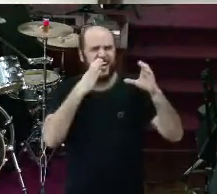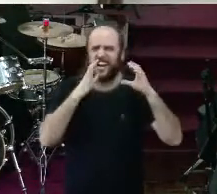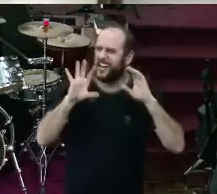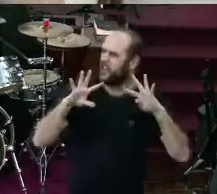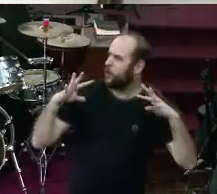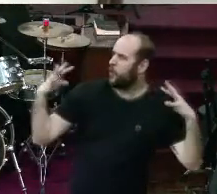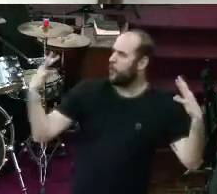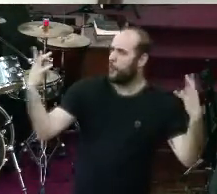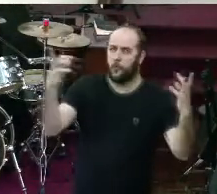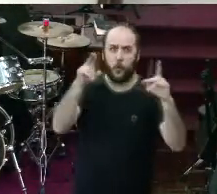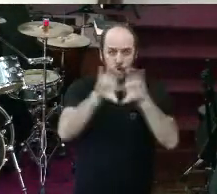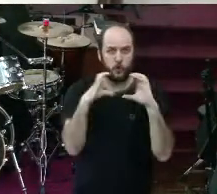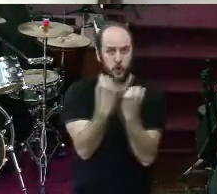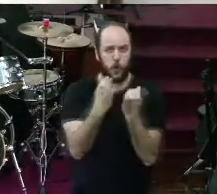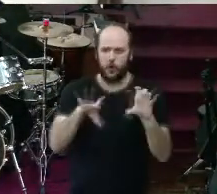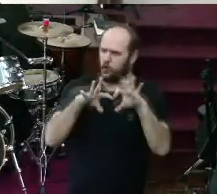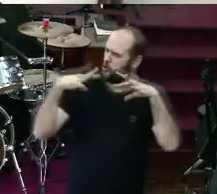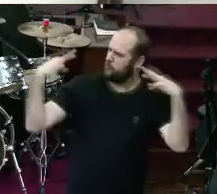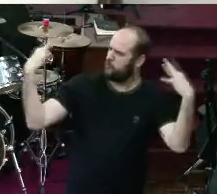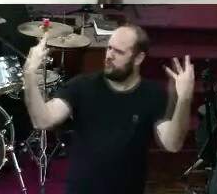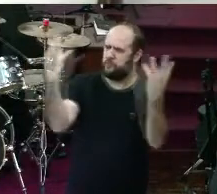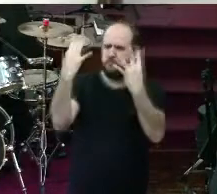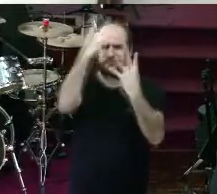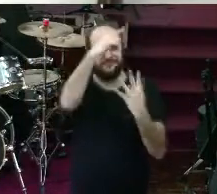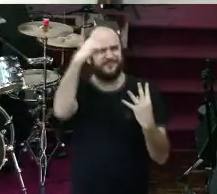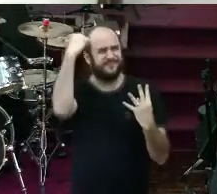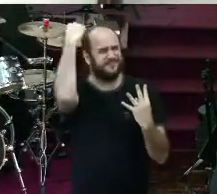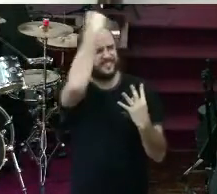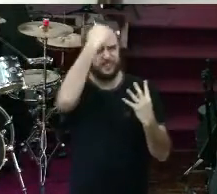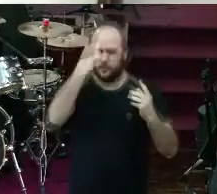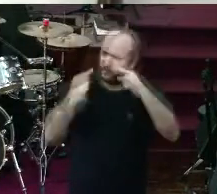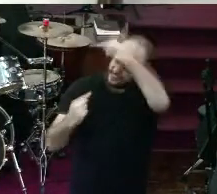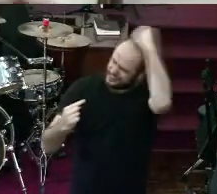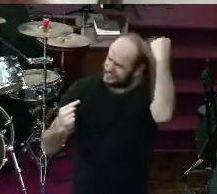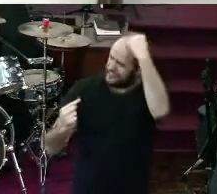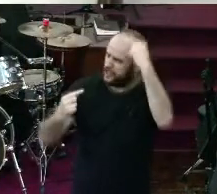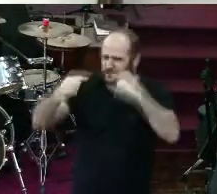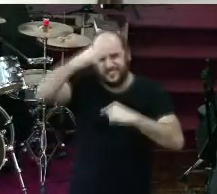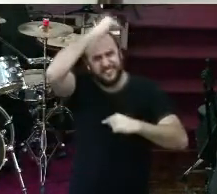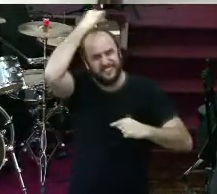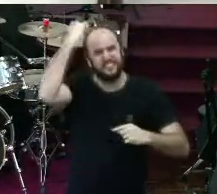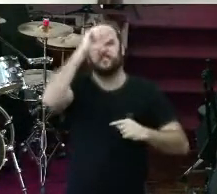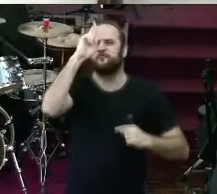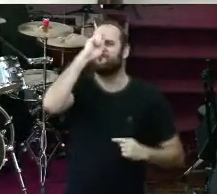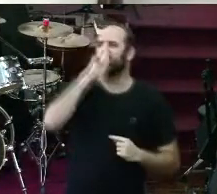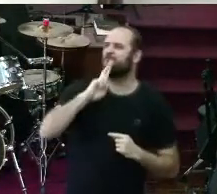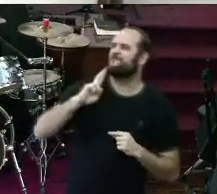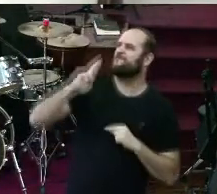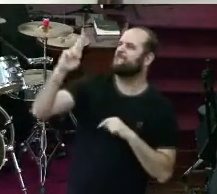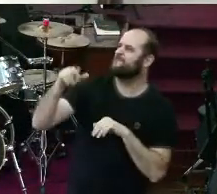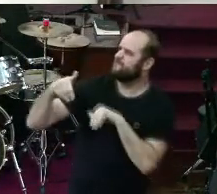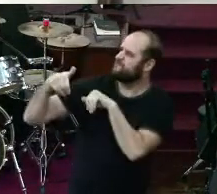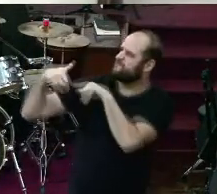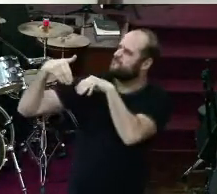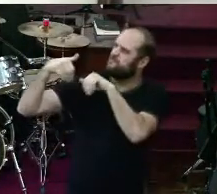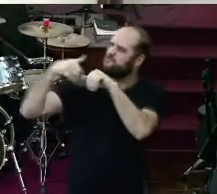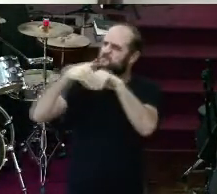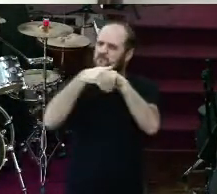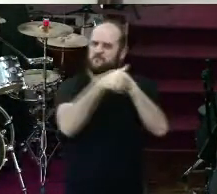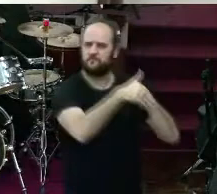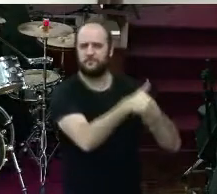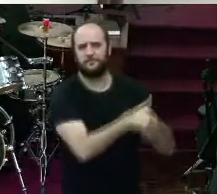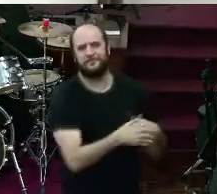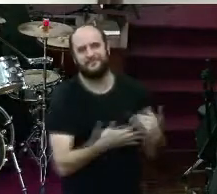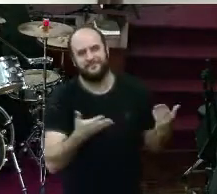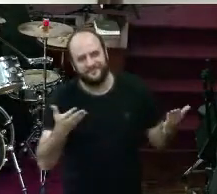grande coral. Santo, Santo, Santo é o Senhor dos exércitos. Ó, meu irmão, minha